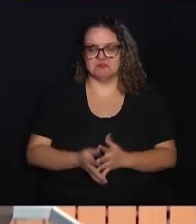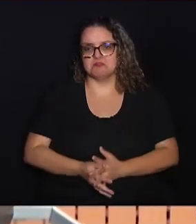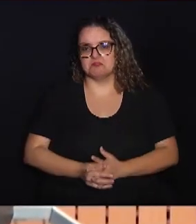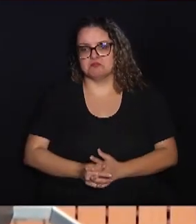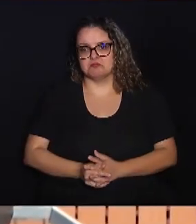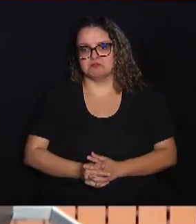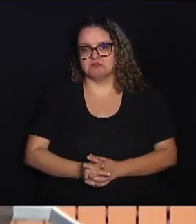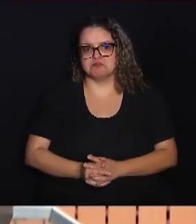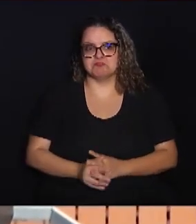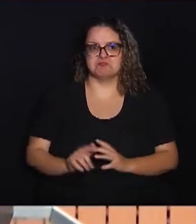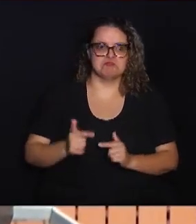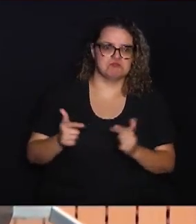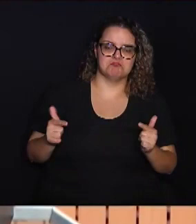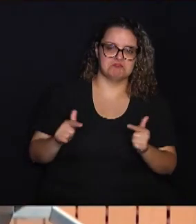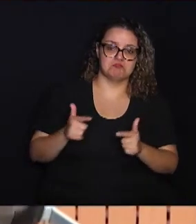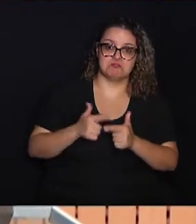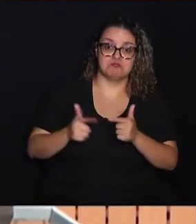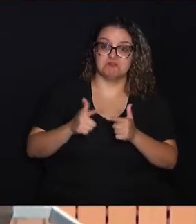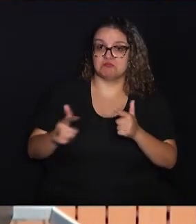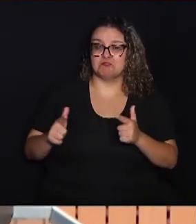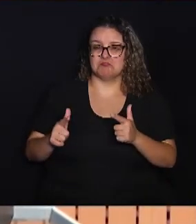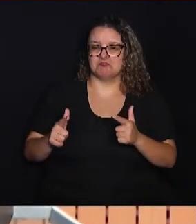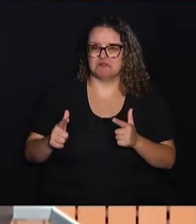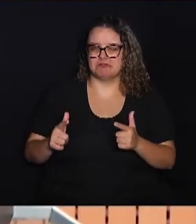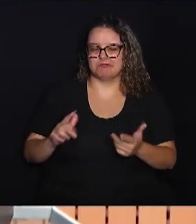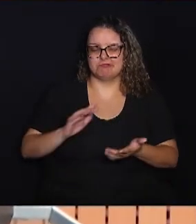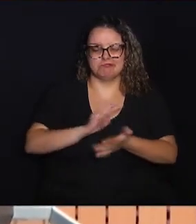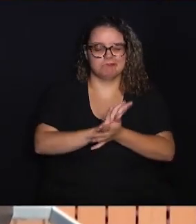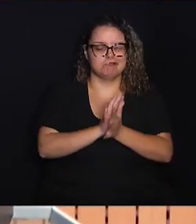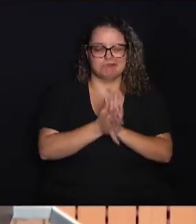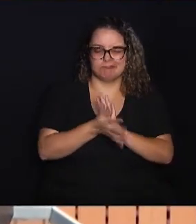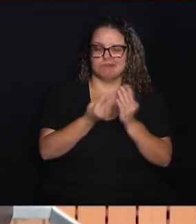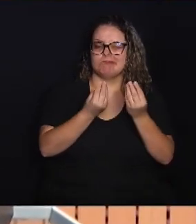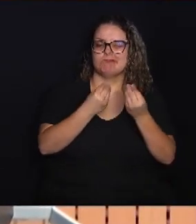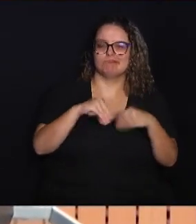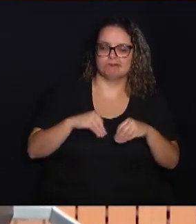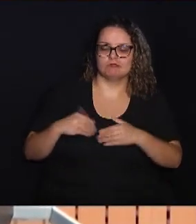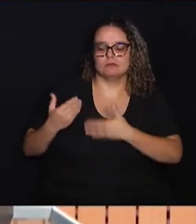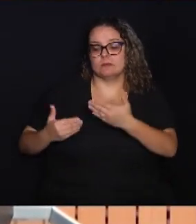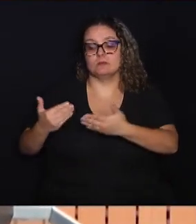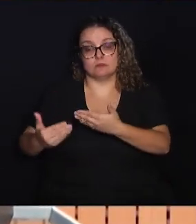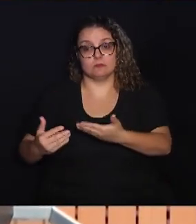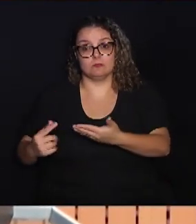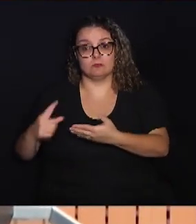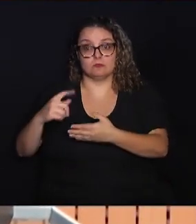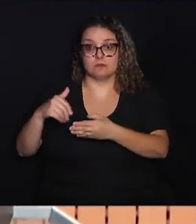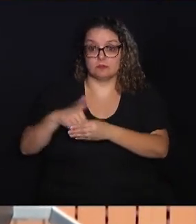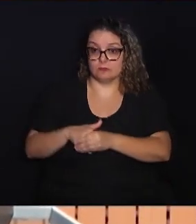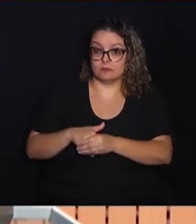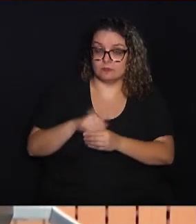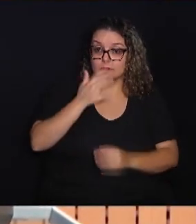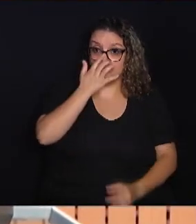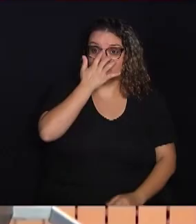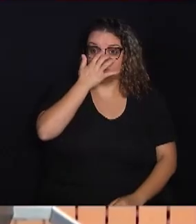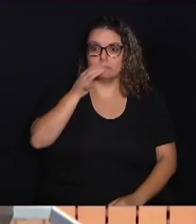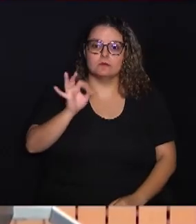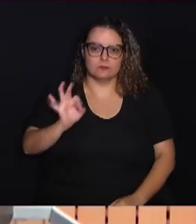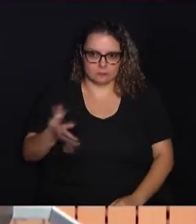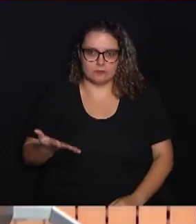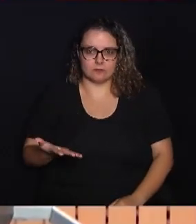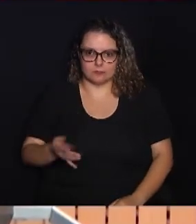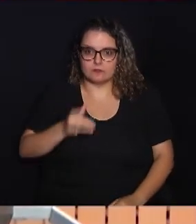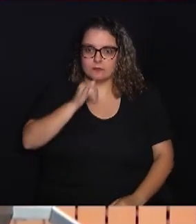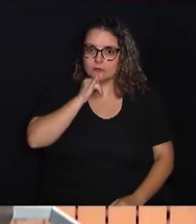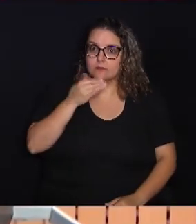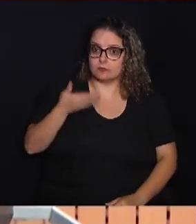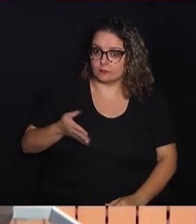sem nenhum acontecimento que pudesse macular prejudicar o andamento das eleições certamente esse exemplo